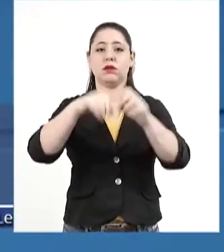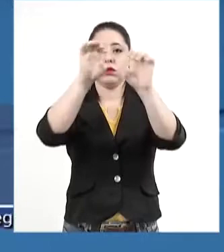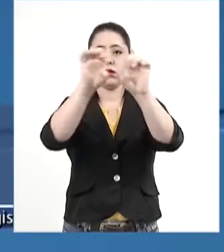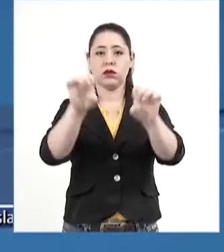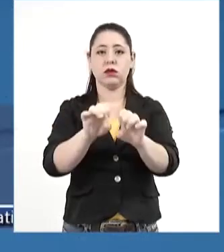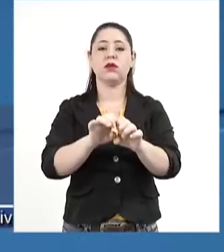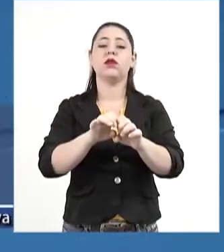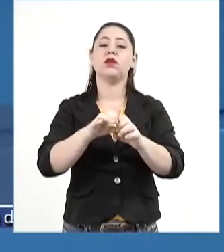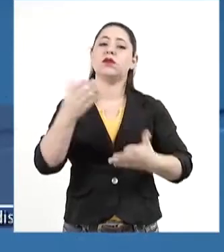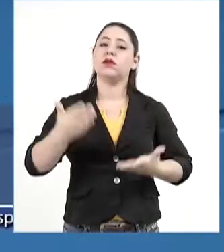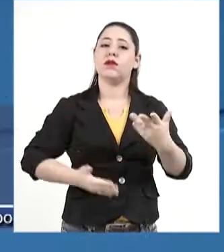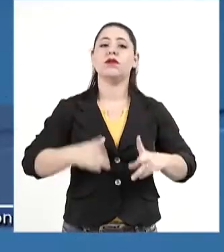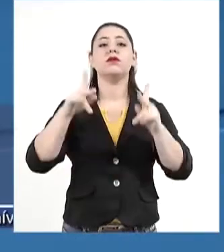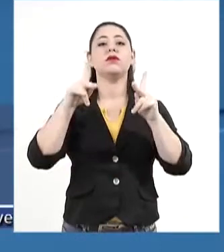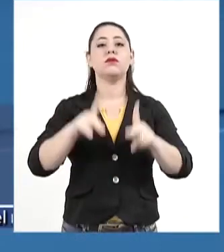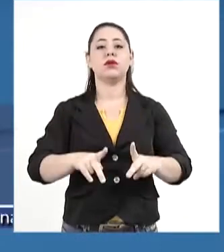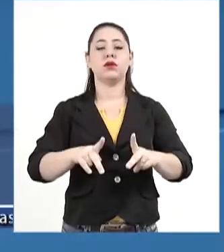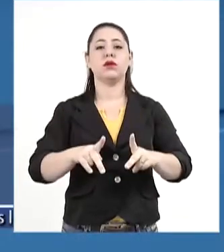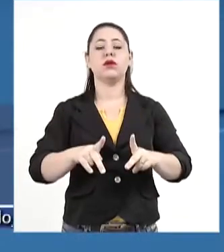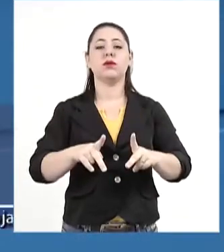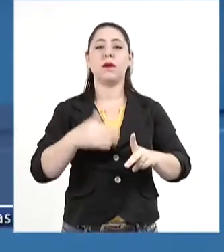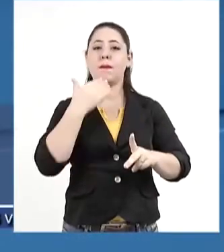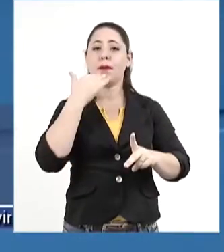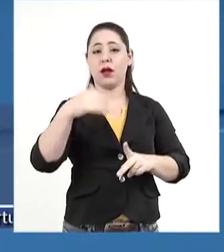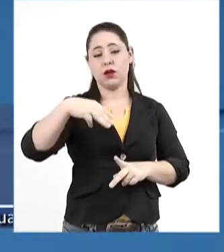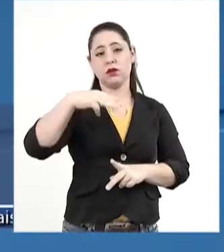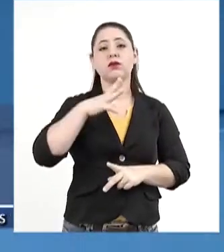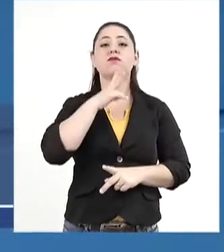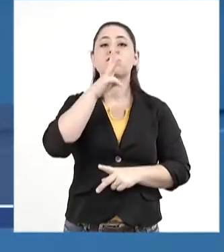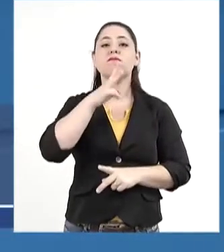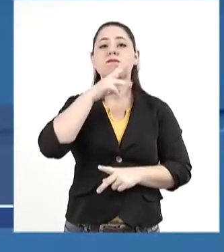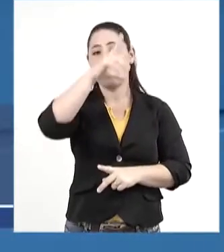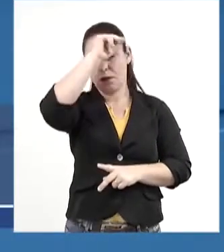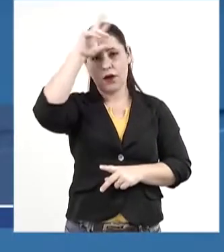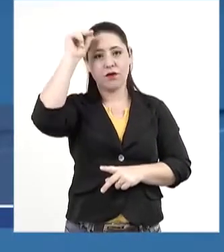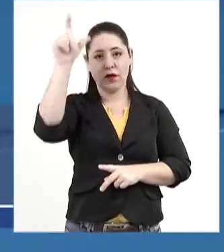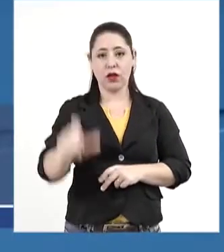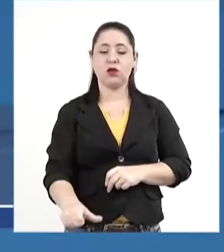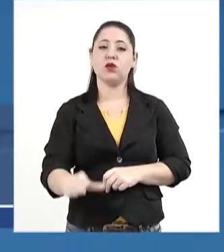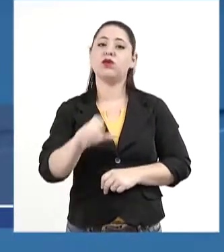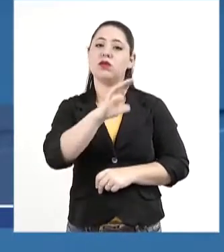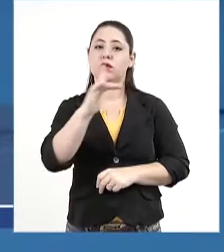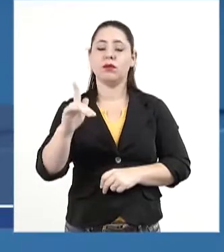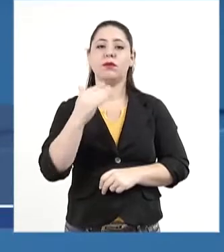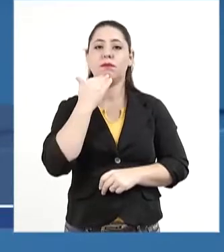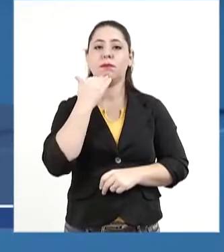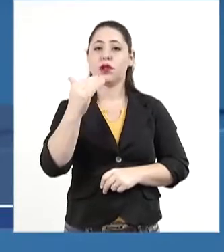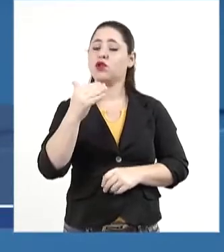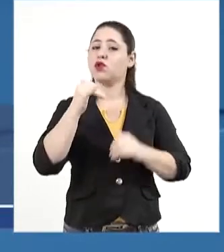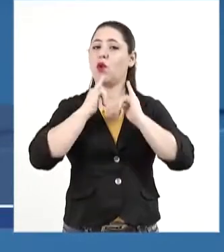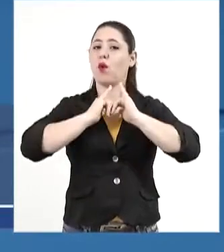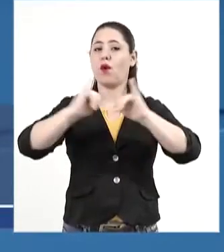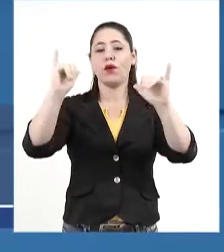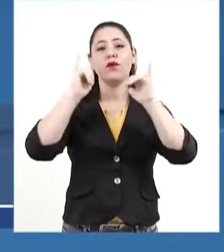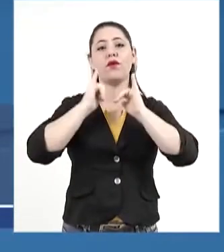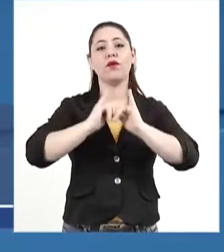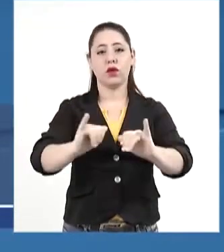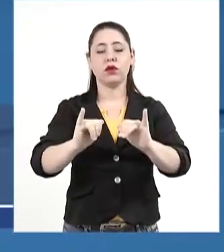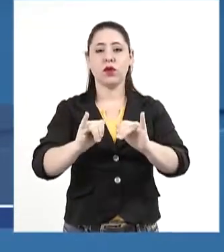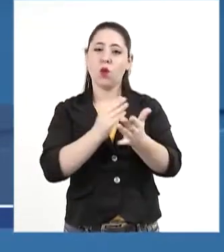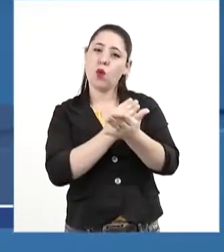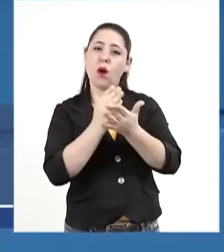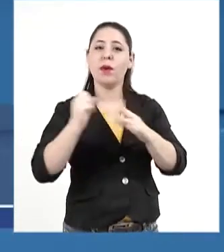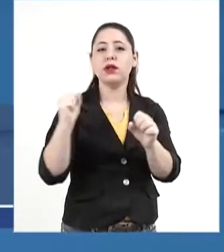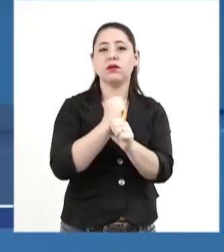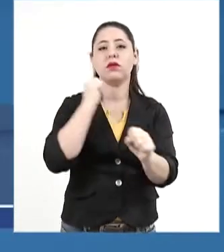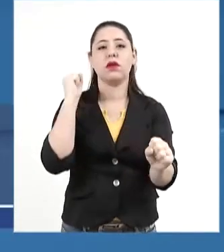e Serviços Públicos, com cópia ao senhor Marcos Trade, prefeito municipal de Campo Grande, solicitando informações a respeito do início das